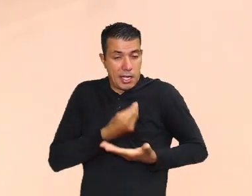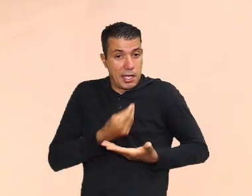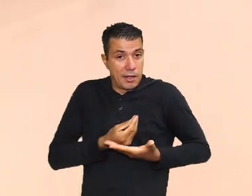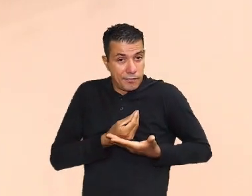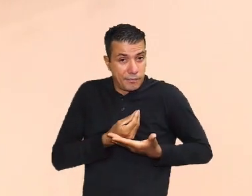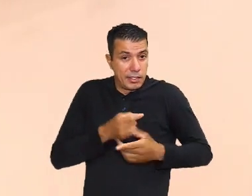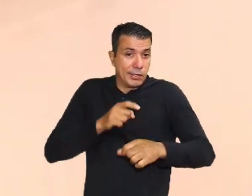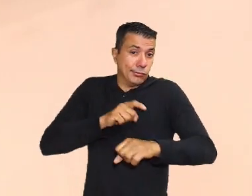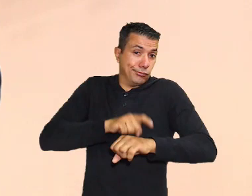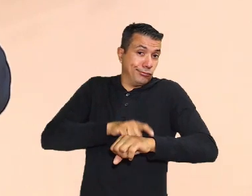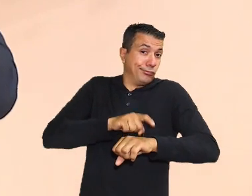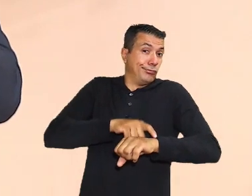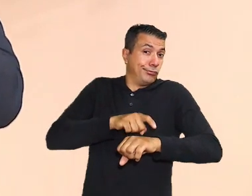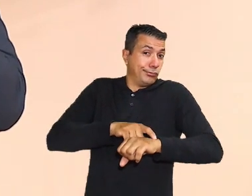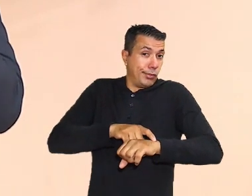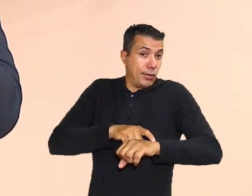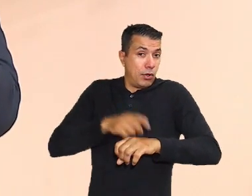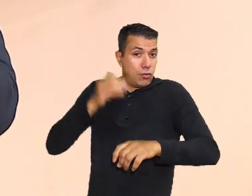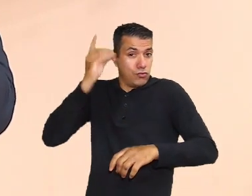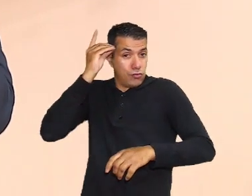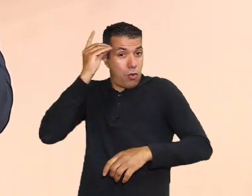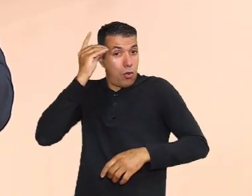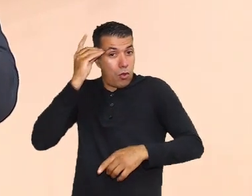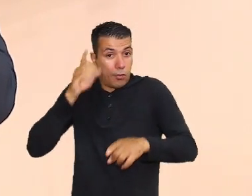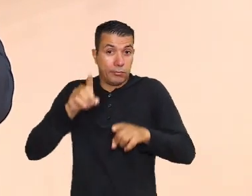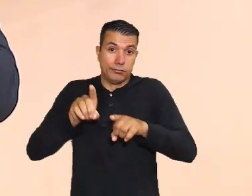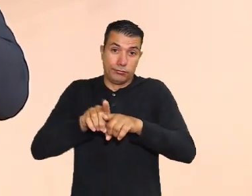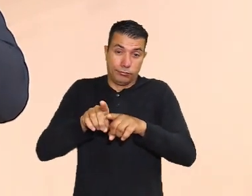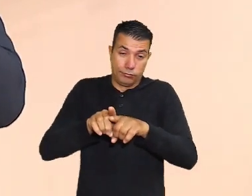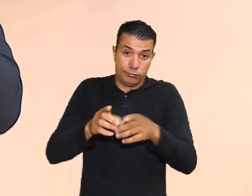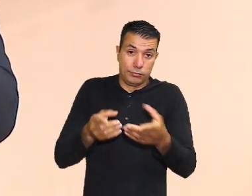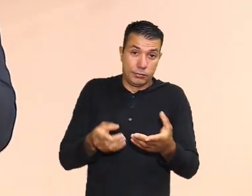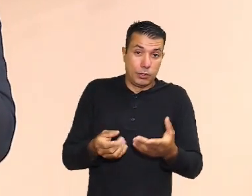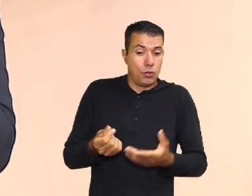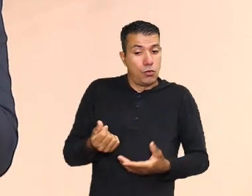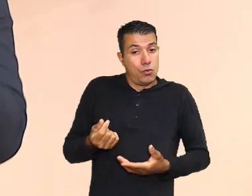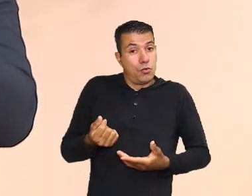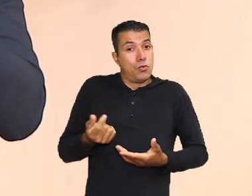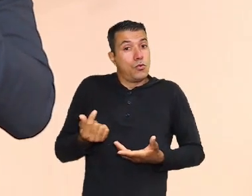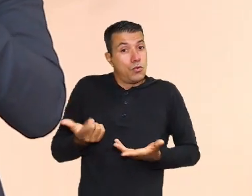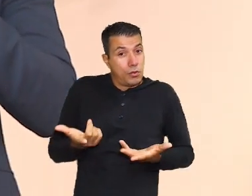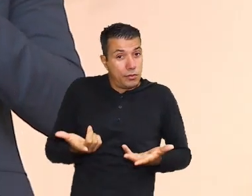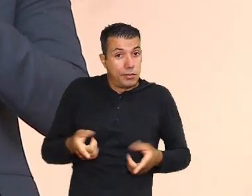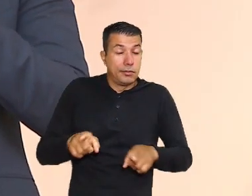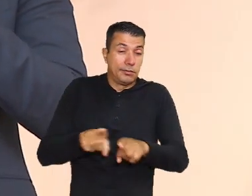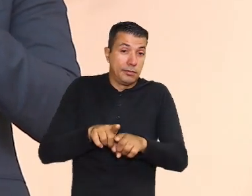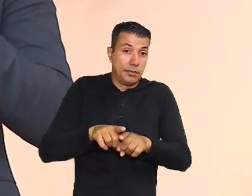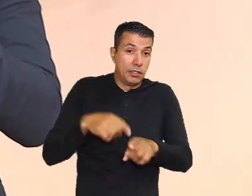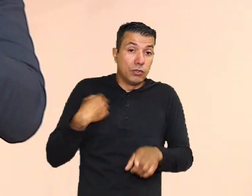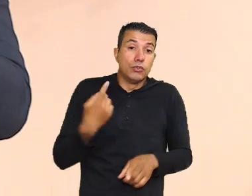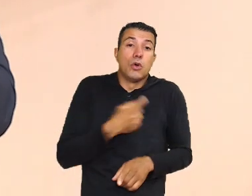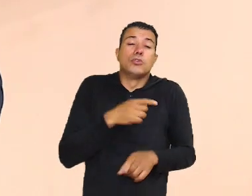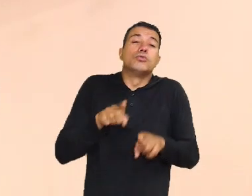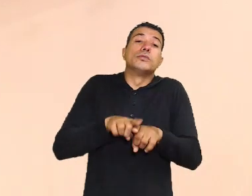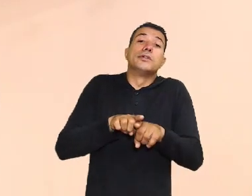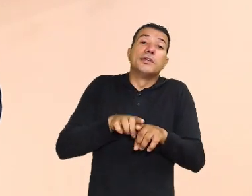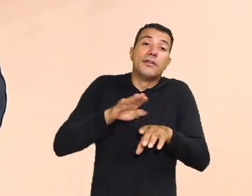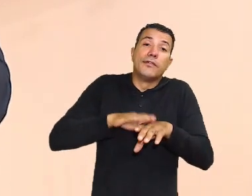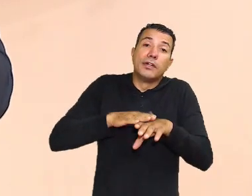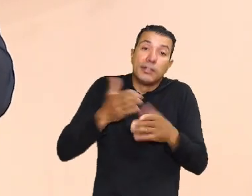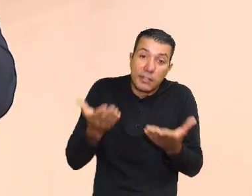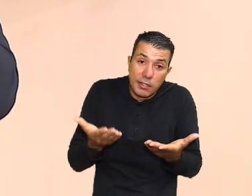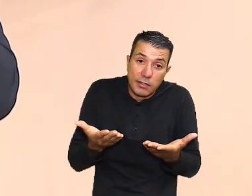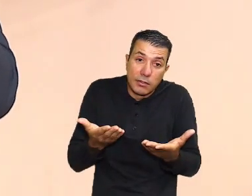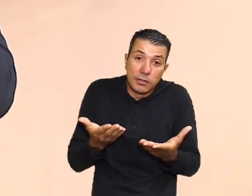o seu tempo, com os seus dons, também com os seus bens, e nós dessa maneira fazemos tudo